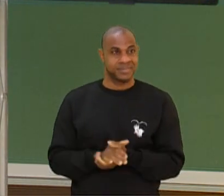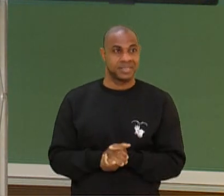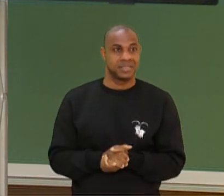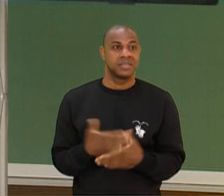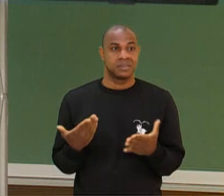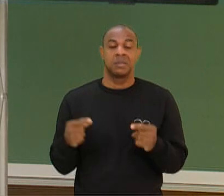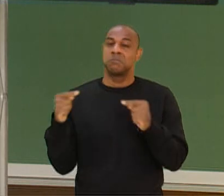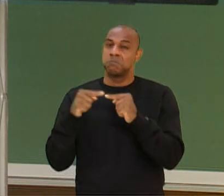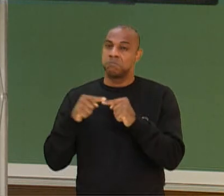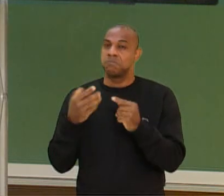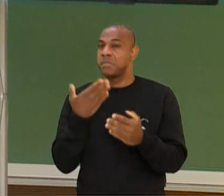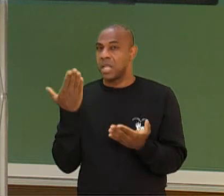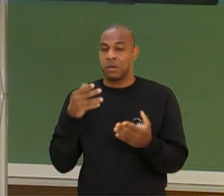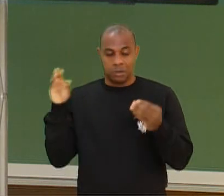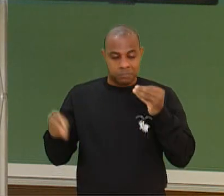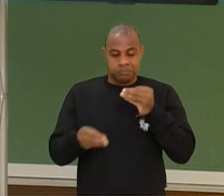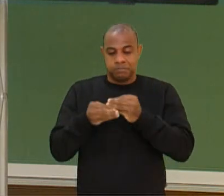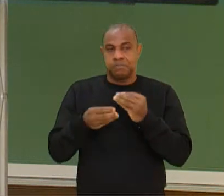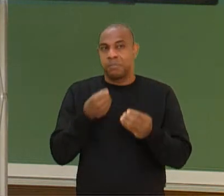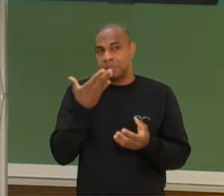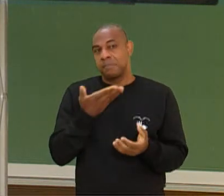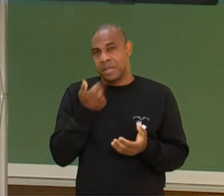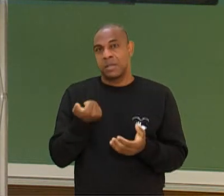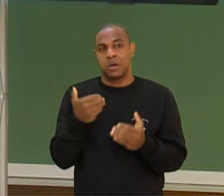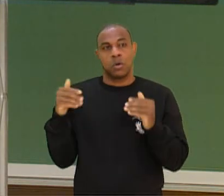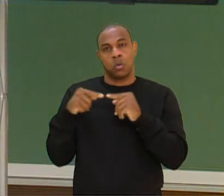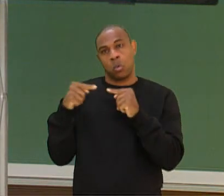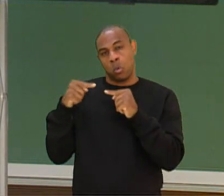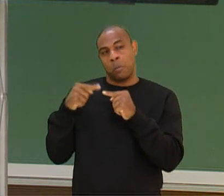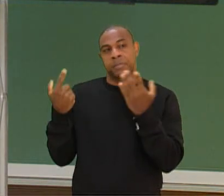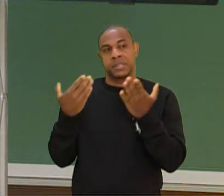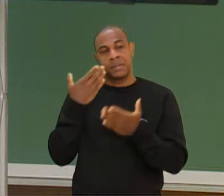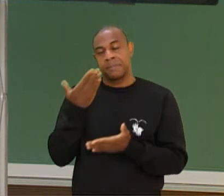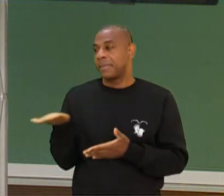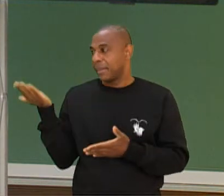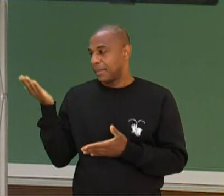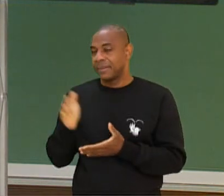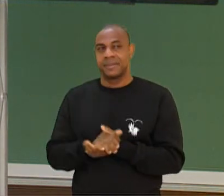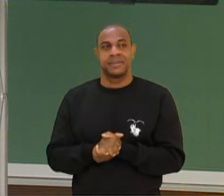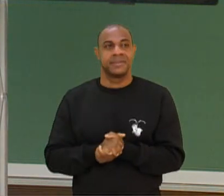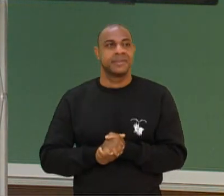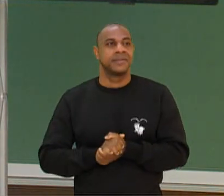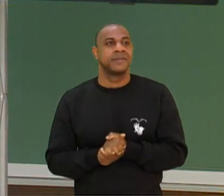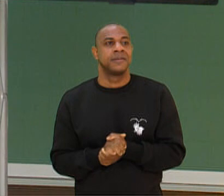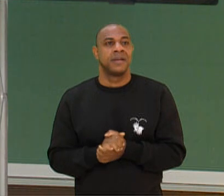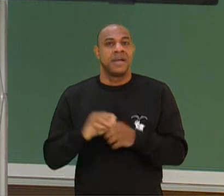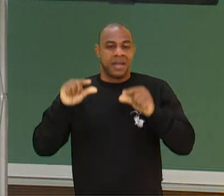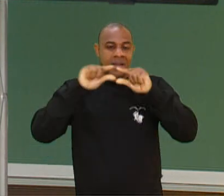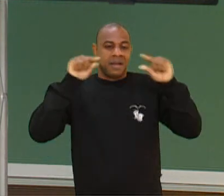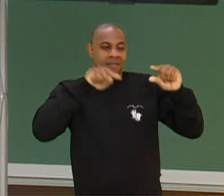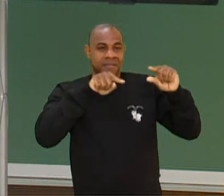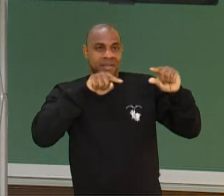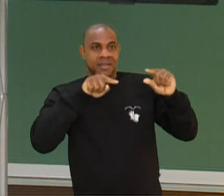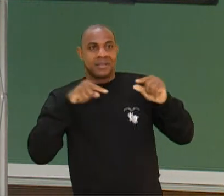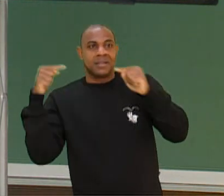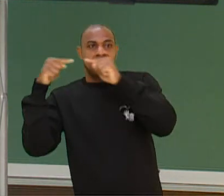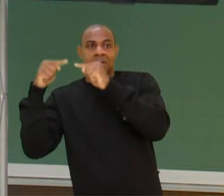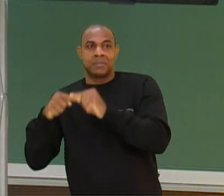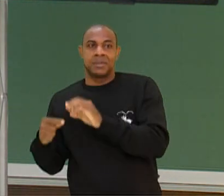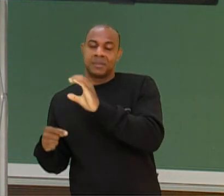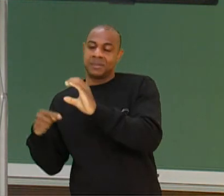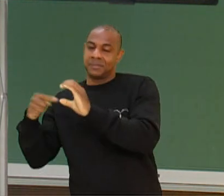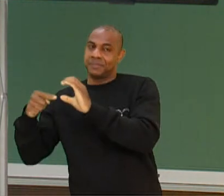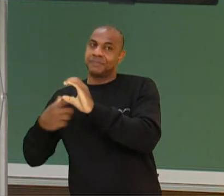que se encaixa melhor, entenderam? Ok? Então, o que é o too much aqui mesmo? Demais, né? Aqui seria não pense muito, né?